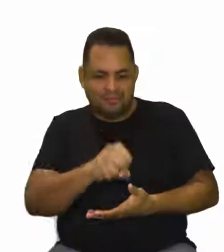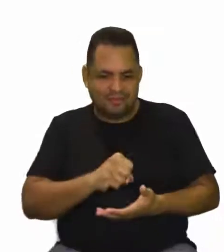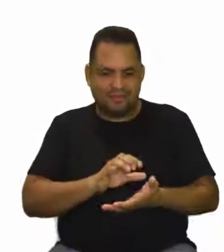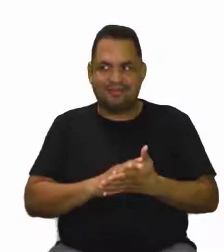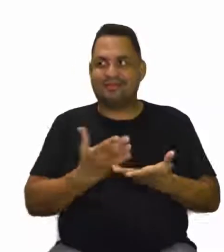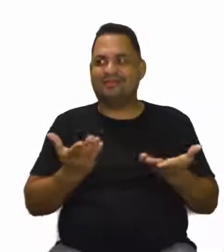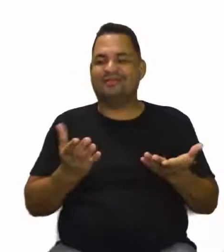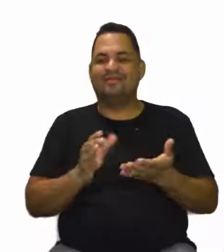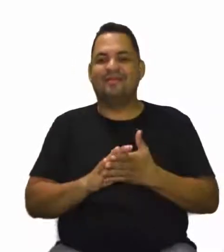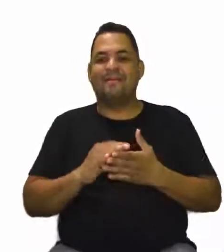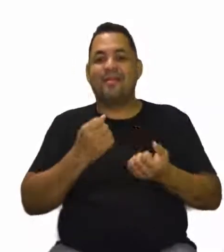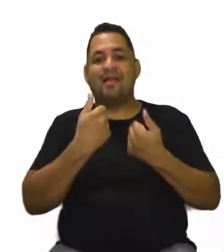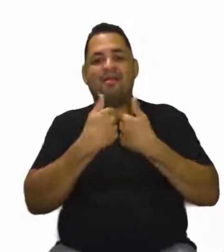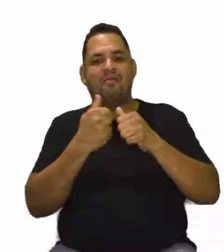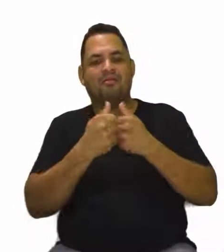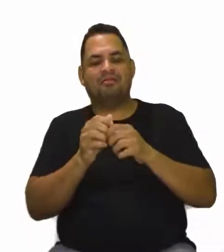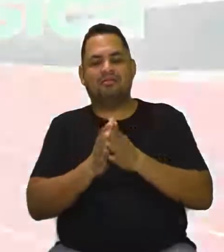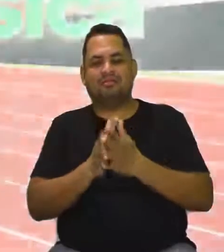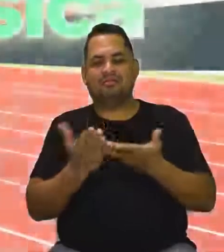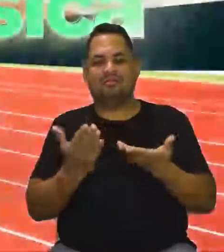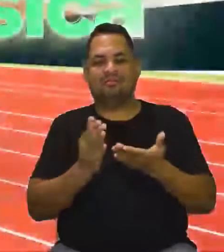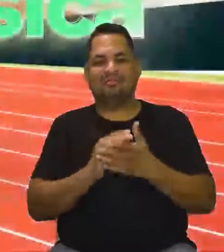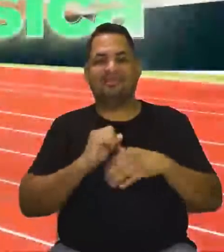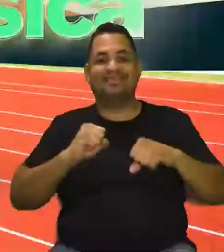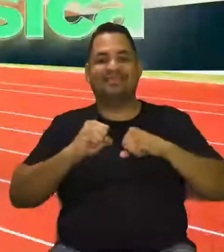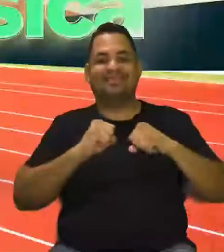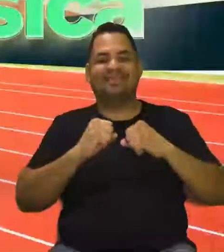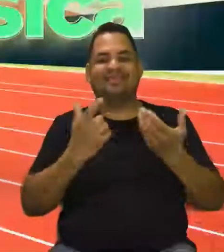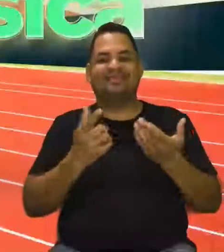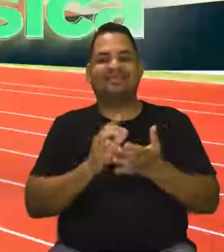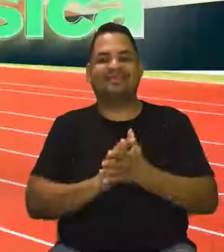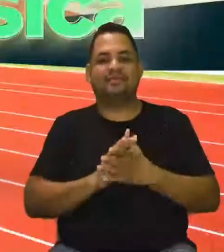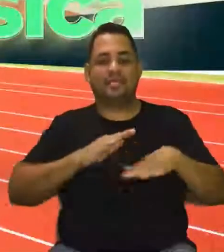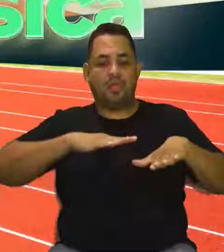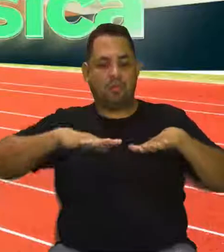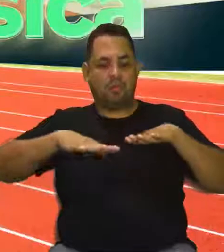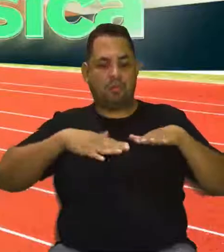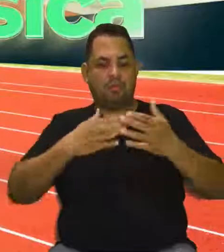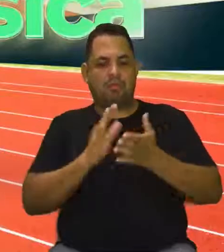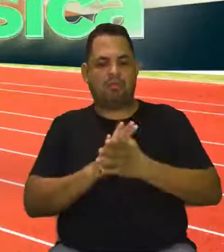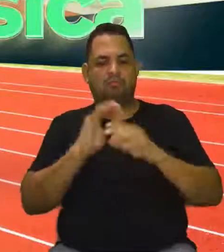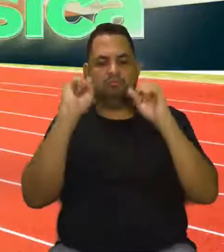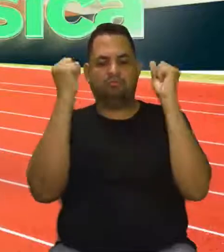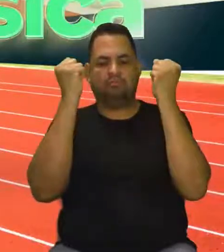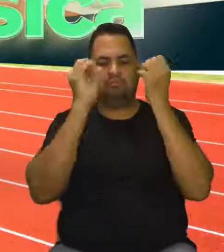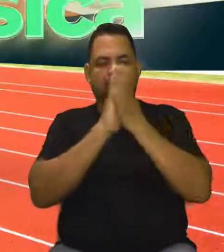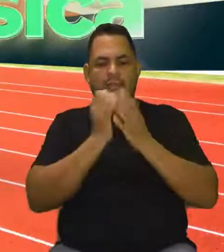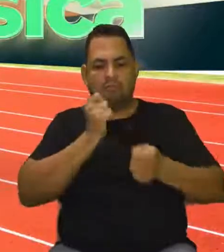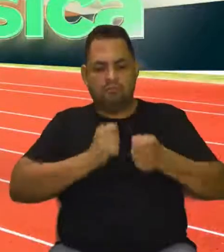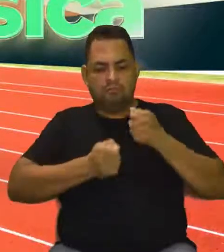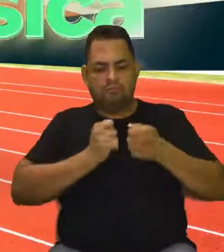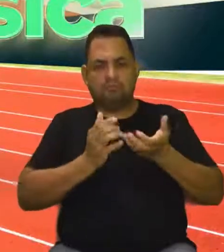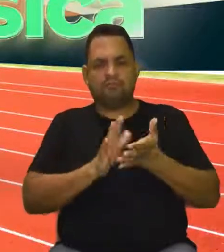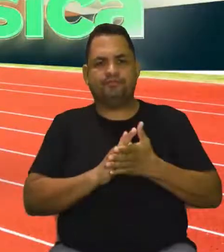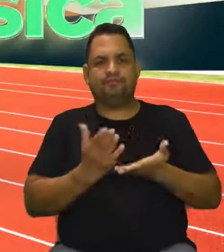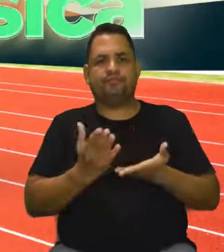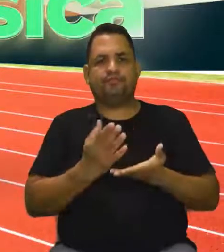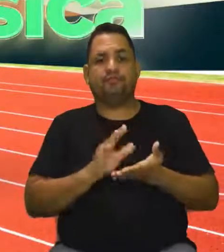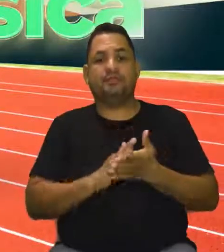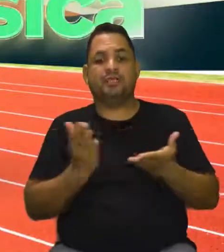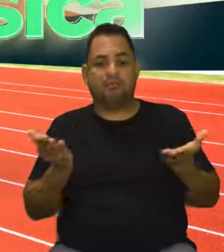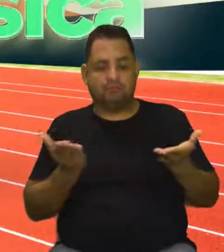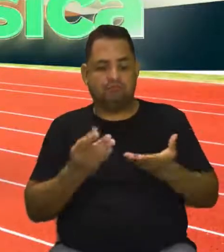pegar um ônibus. Quem foi que já não correu, né? Então, esses movimentos da ginástica funcional, eles são